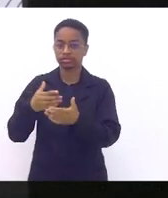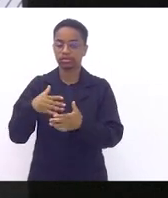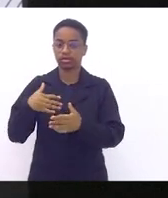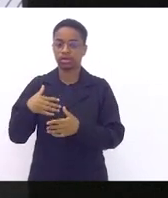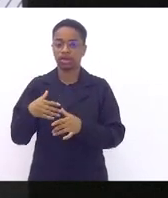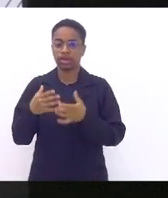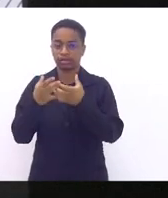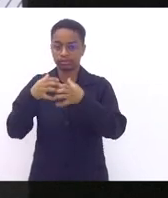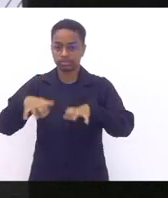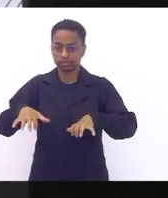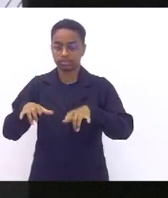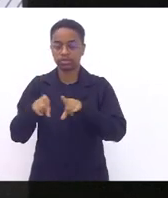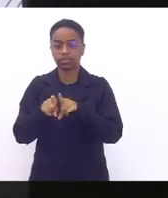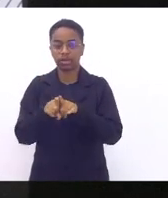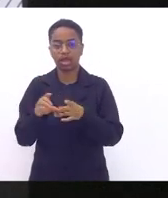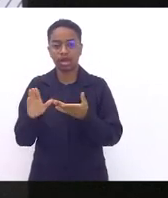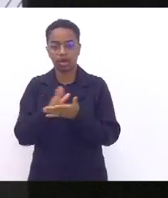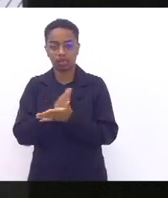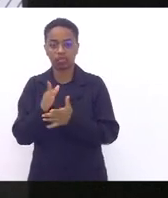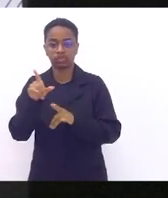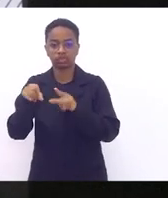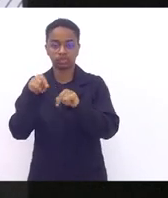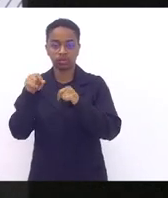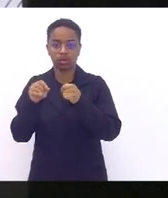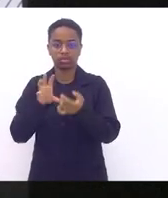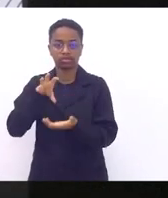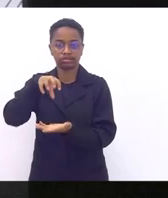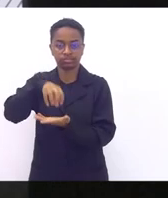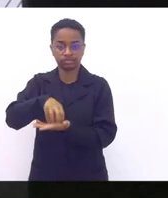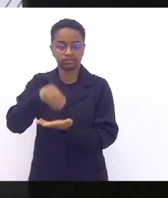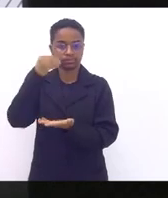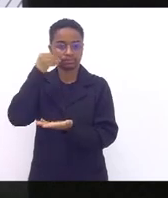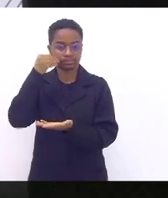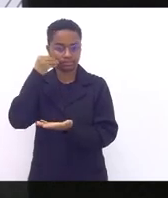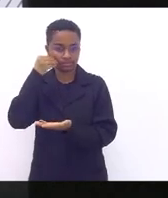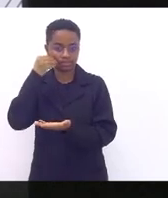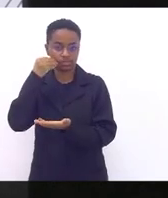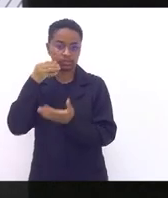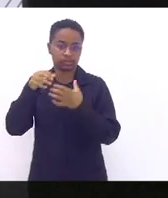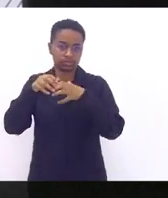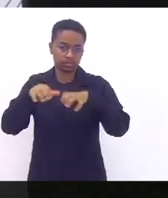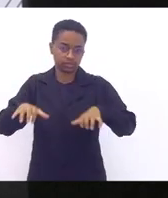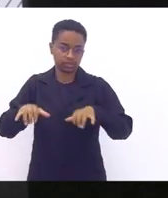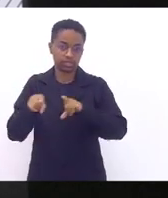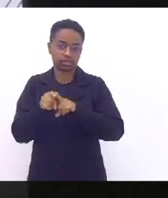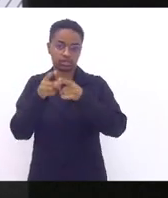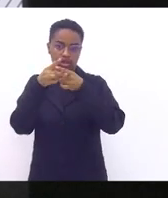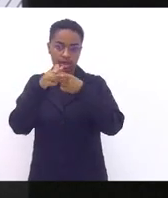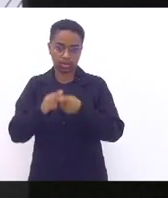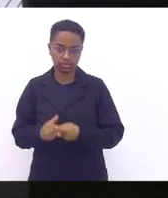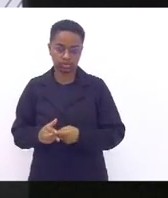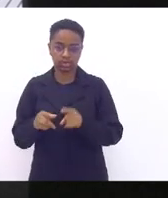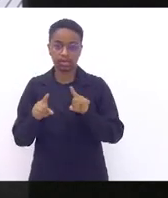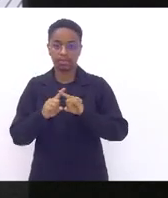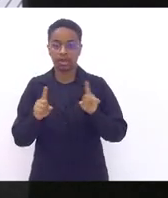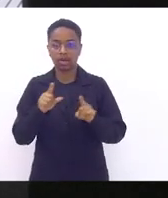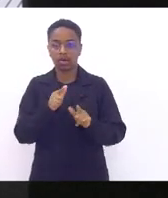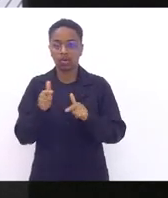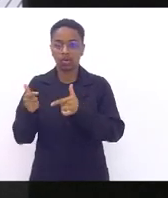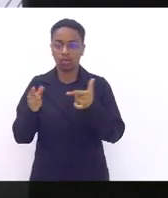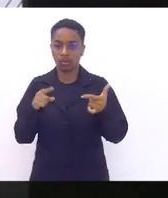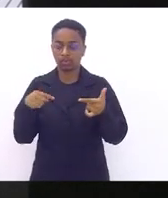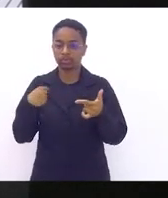descentralização, alguns com definição de unidades-piloto para fazer a descentralização, para fazer os ajustes. Outros, a gente